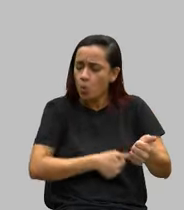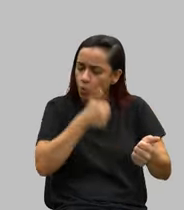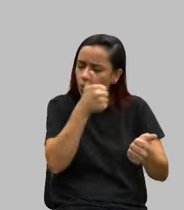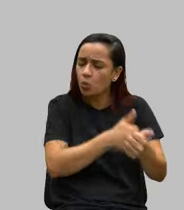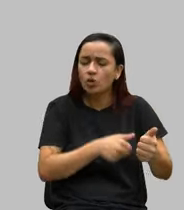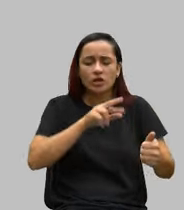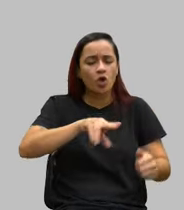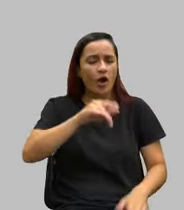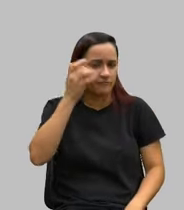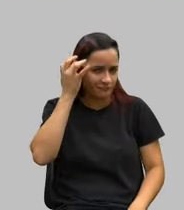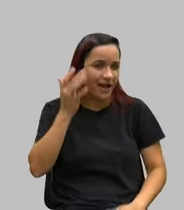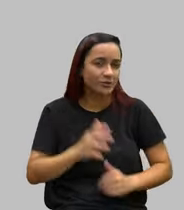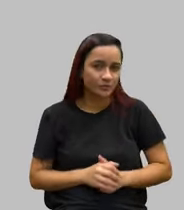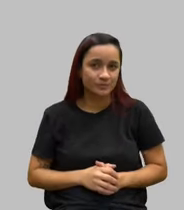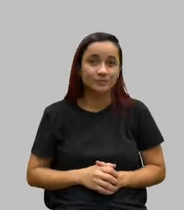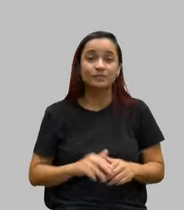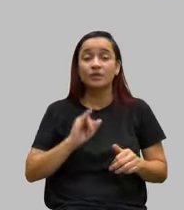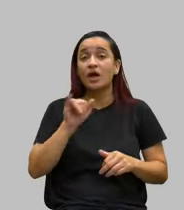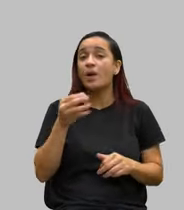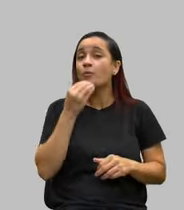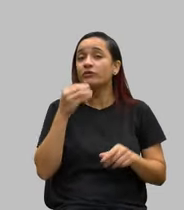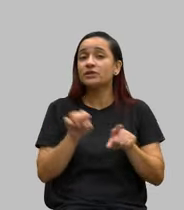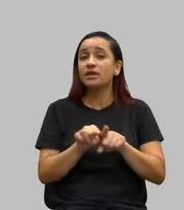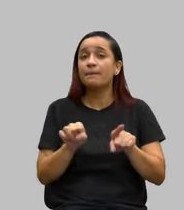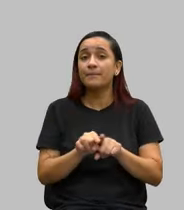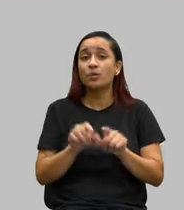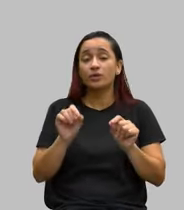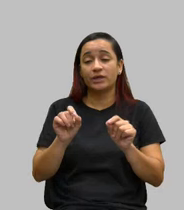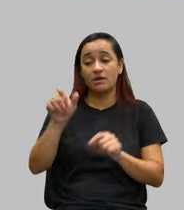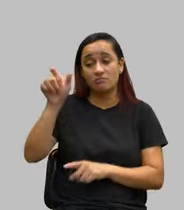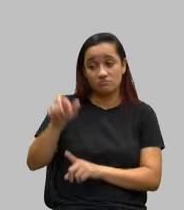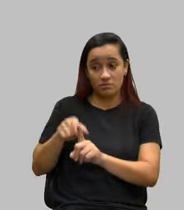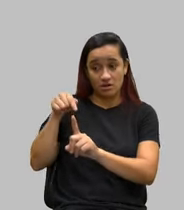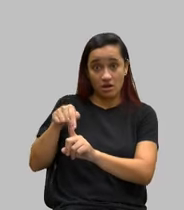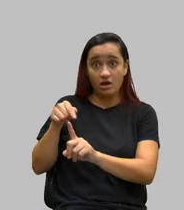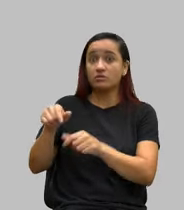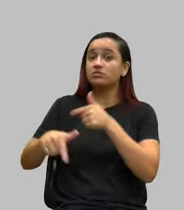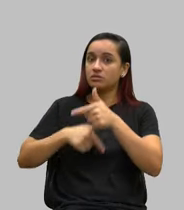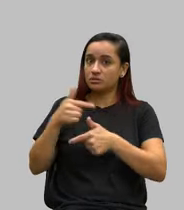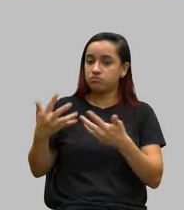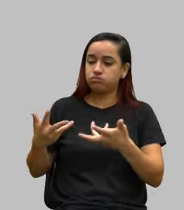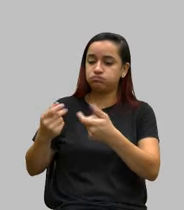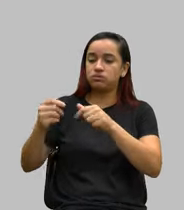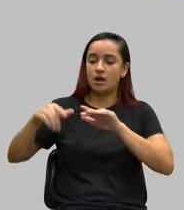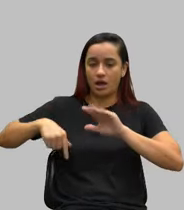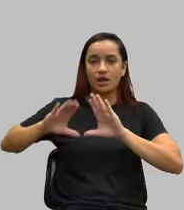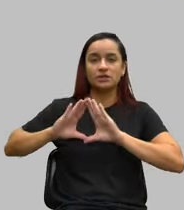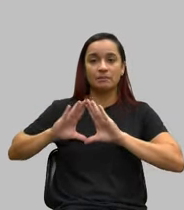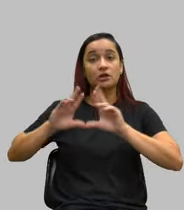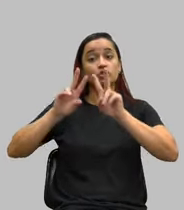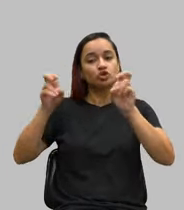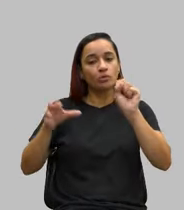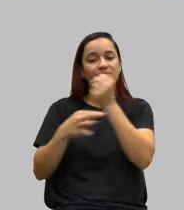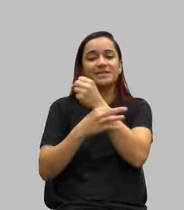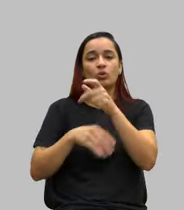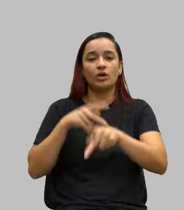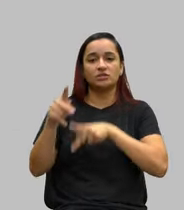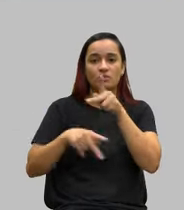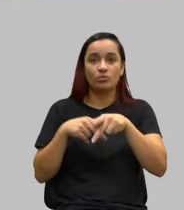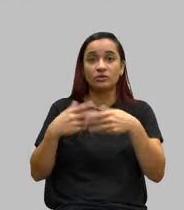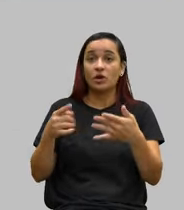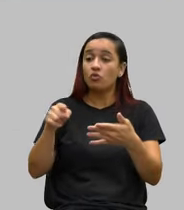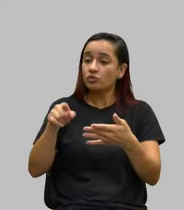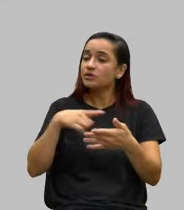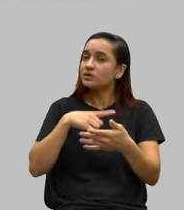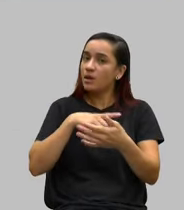aproveitar aqui que eu falo que o deputado sargento Rodrigues faz um excelente trabalho nessa casa gente em questão de segurança pública e eu acho que vocês T um parceiro que nós